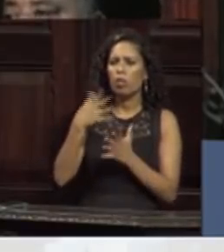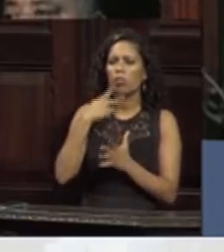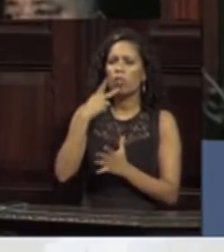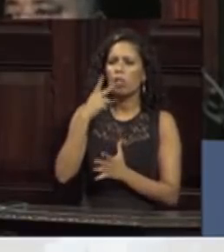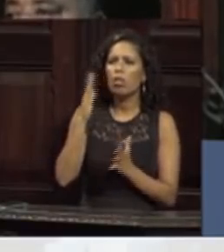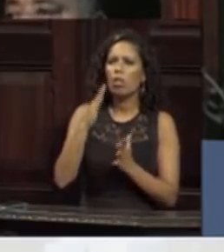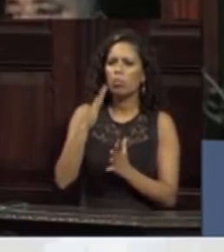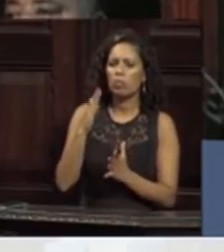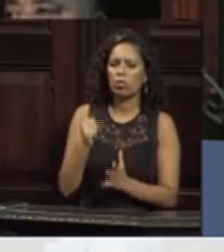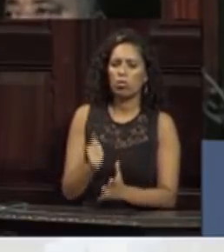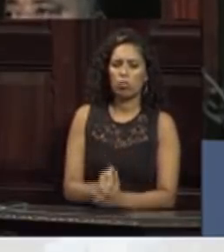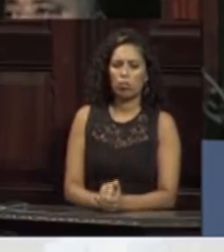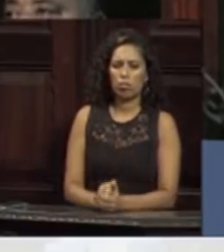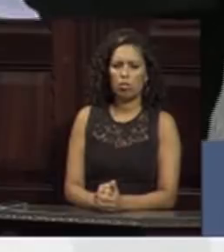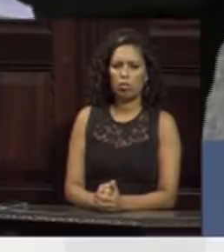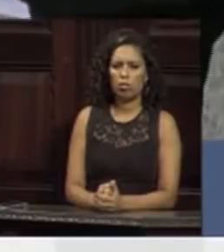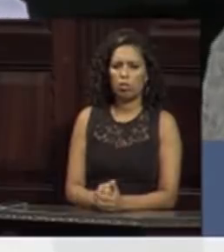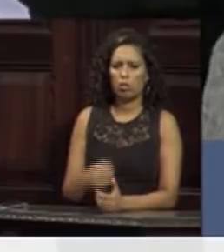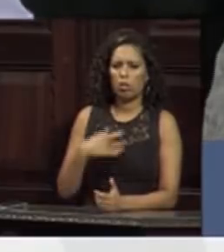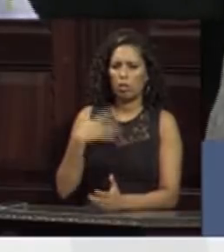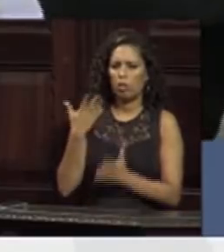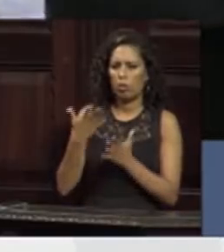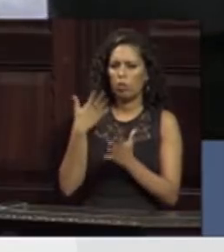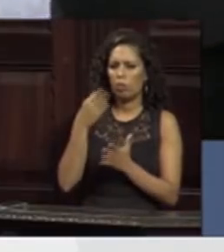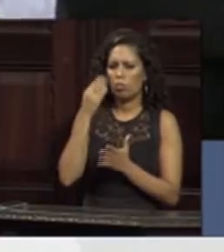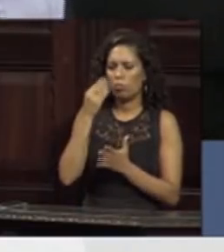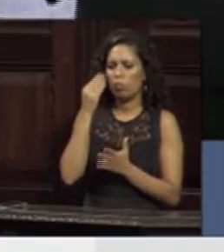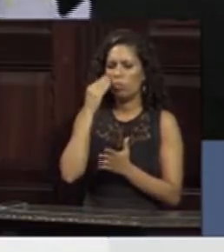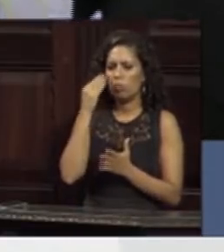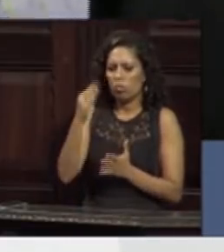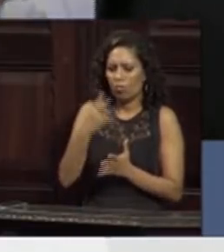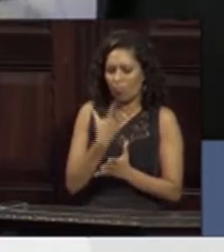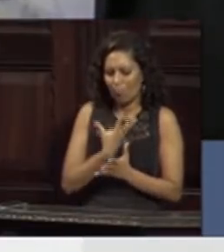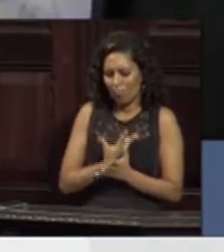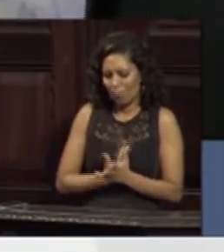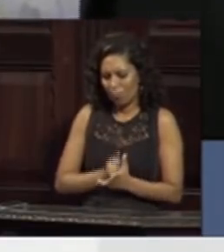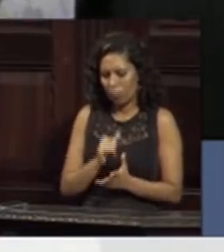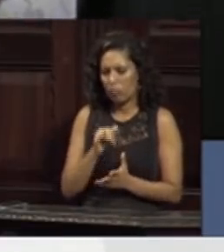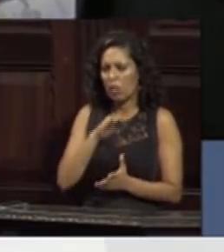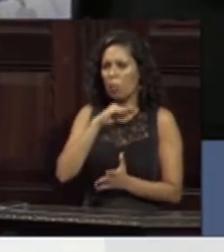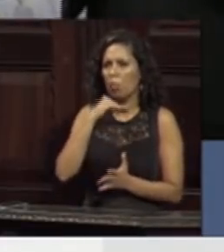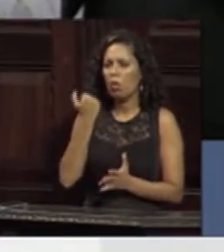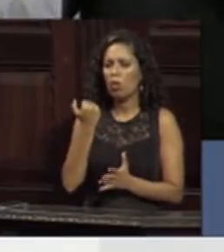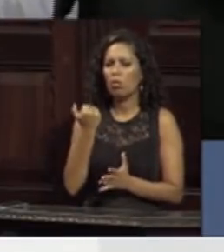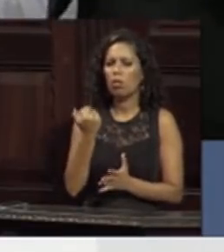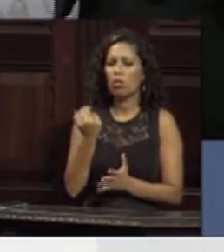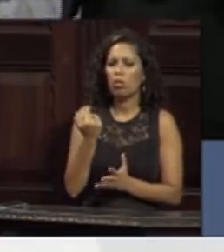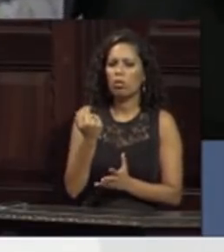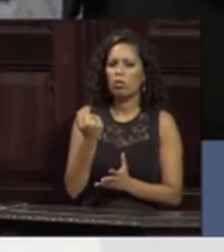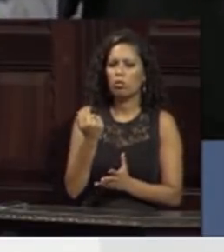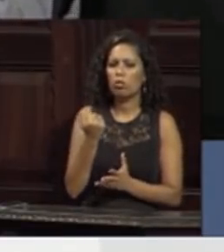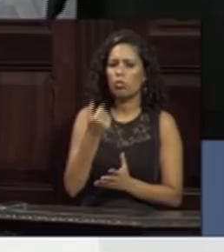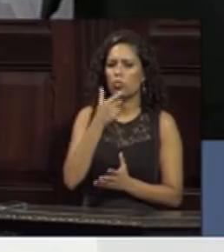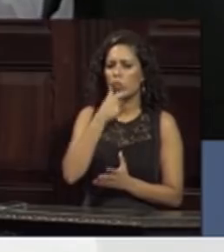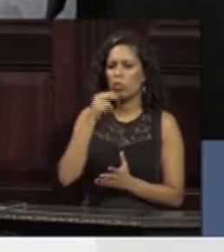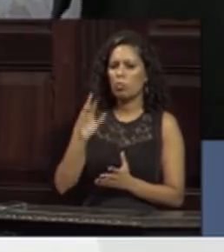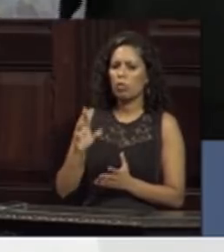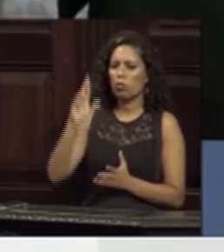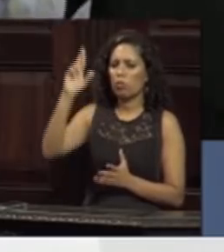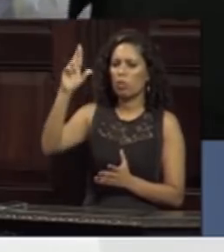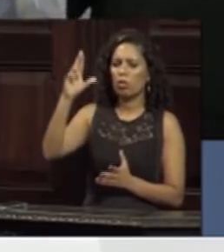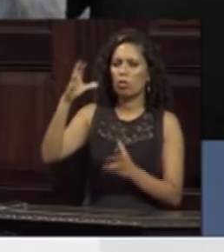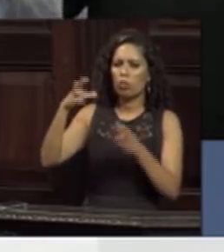comunicação, manifestar o meu pesar pelo falecimento do presidente do Centro